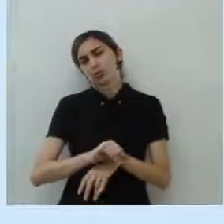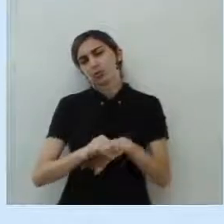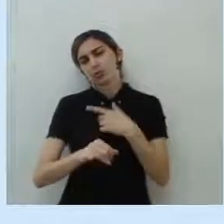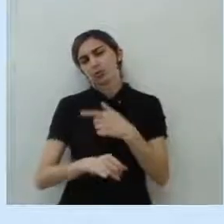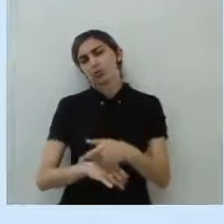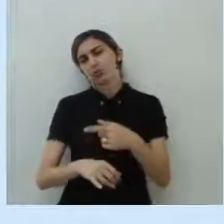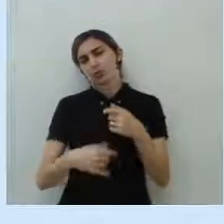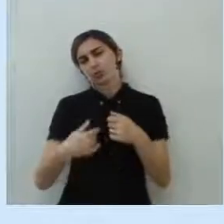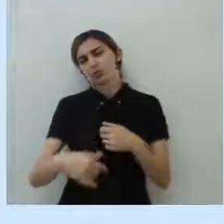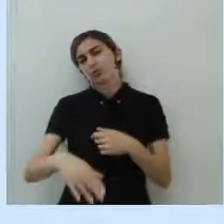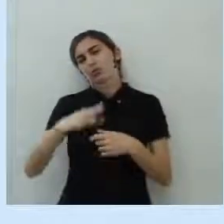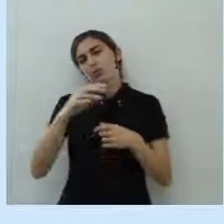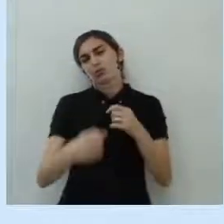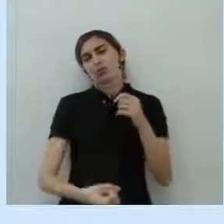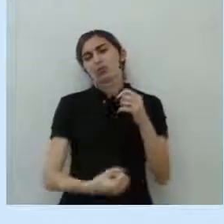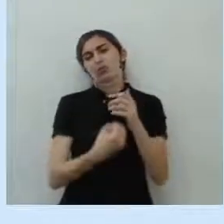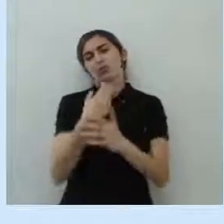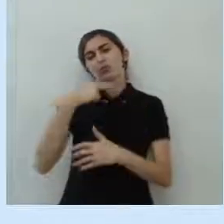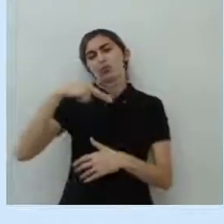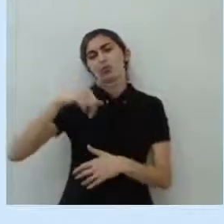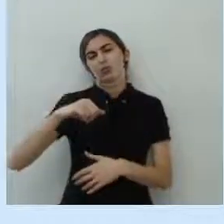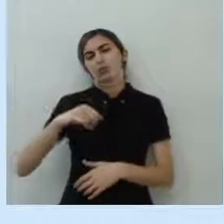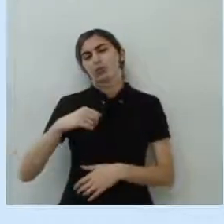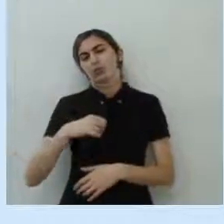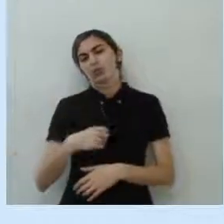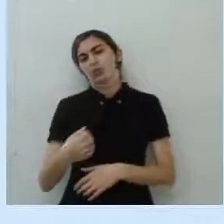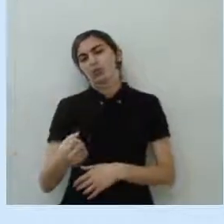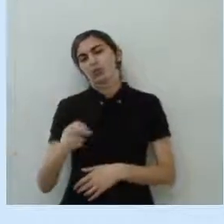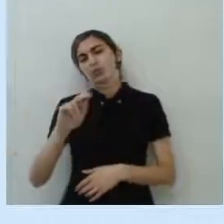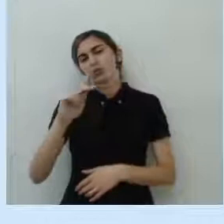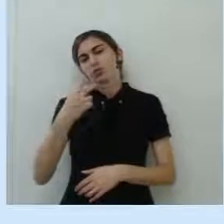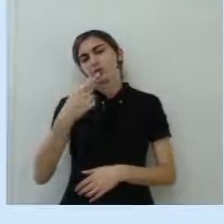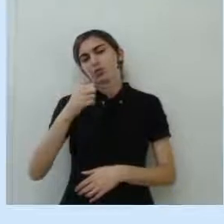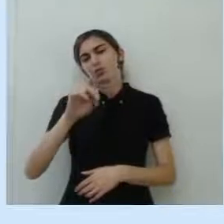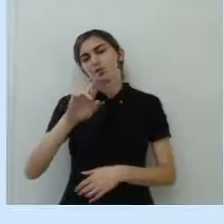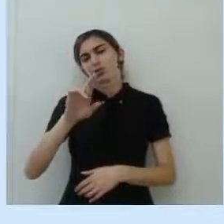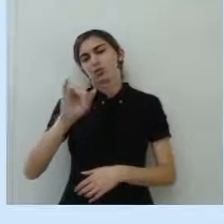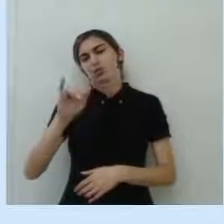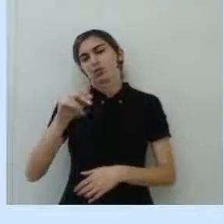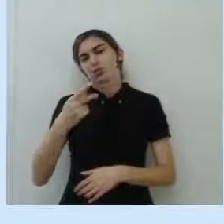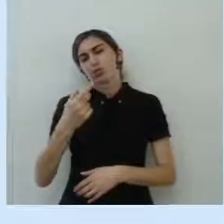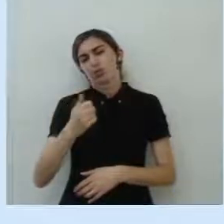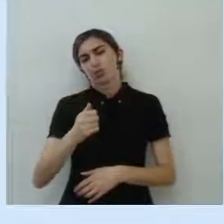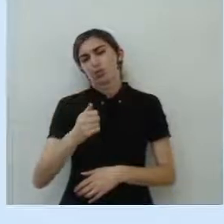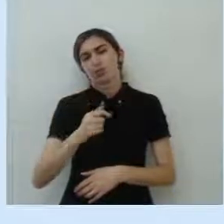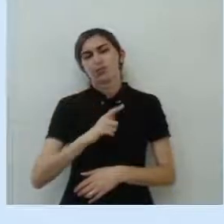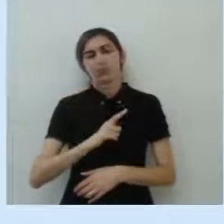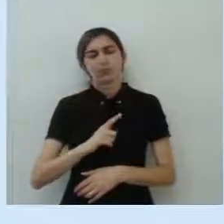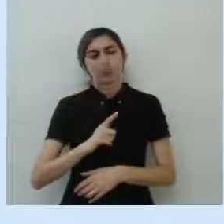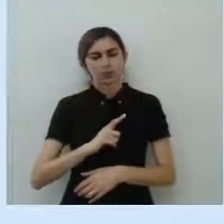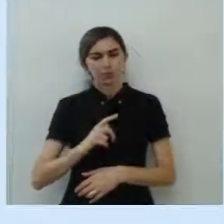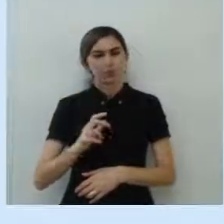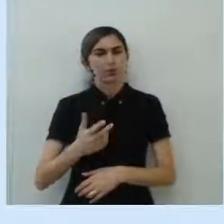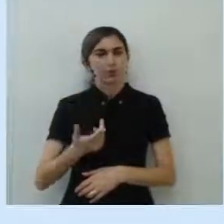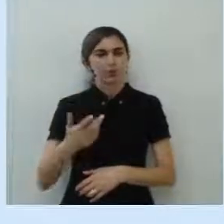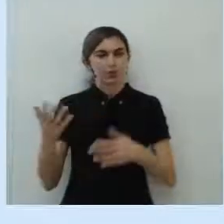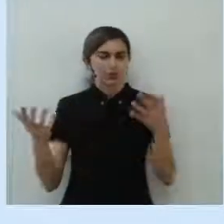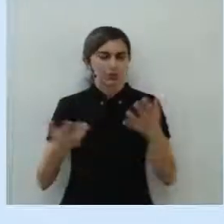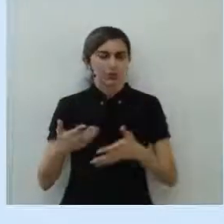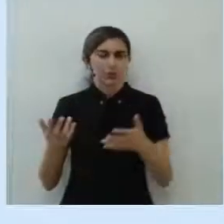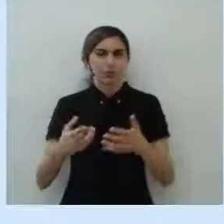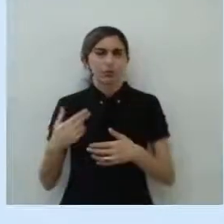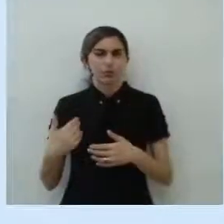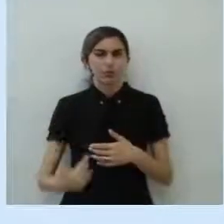vai, e é aí que surge o nome Chacrinha. Ainda nós temos o Abelardo Barbosa. O Abelardo Barbosa, agora,